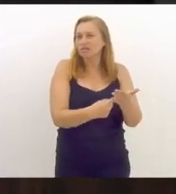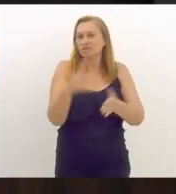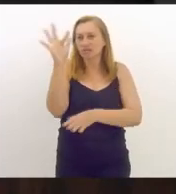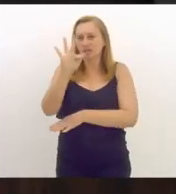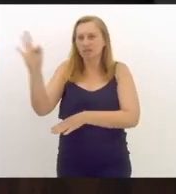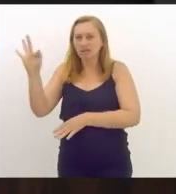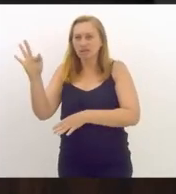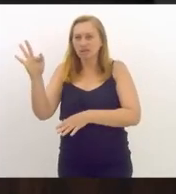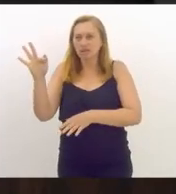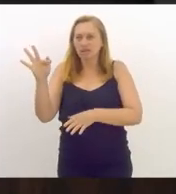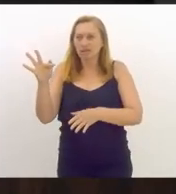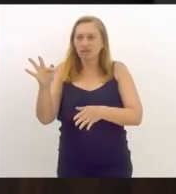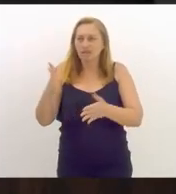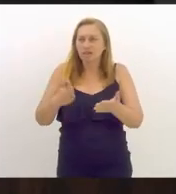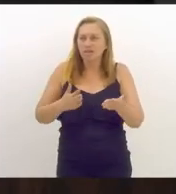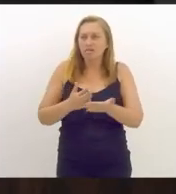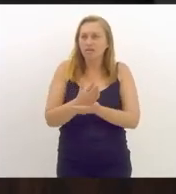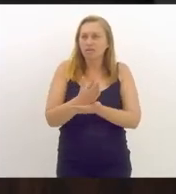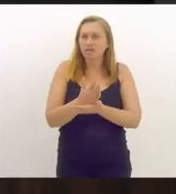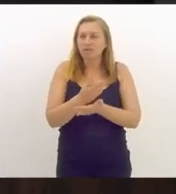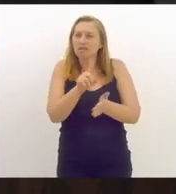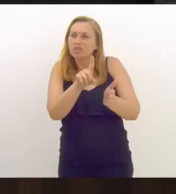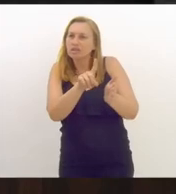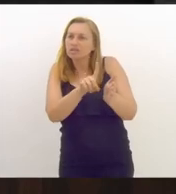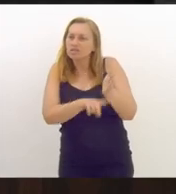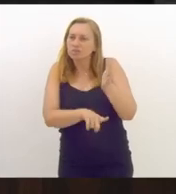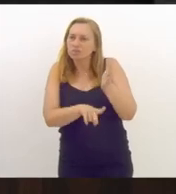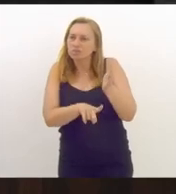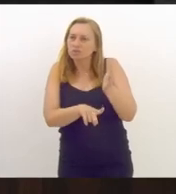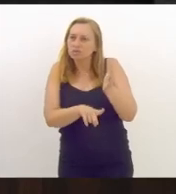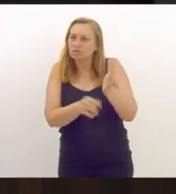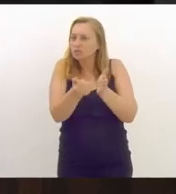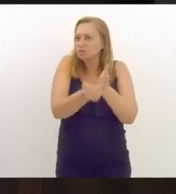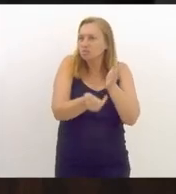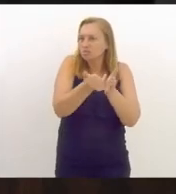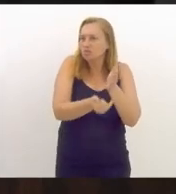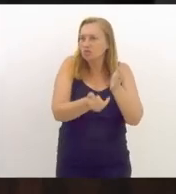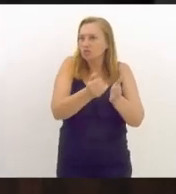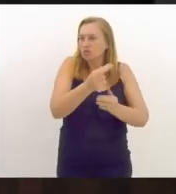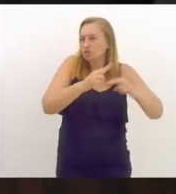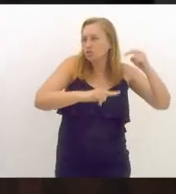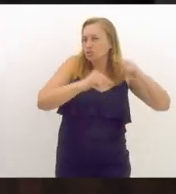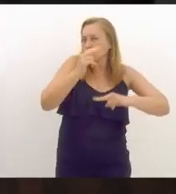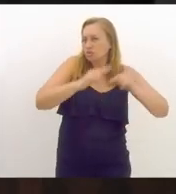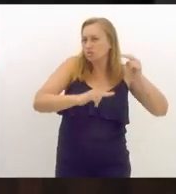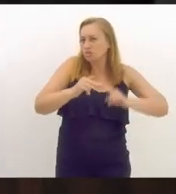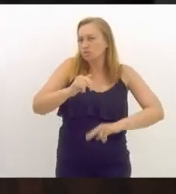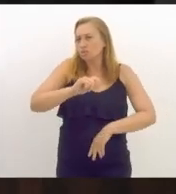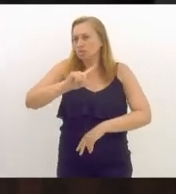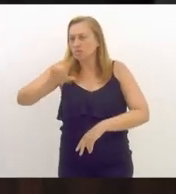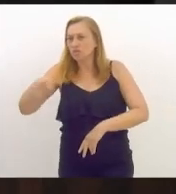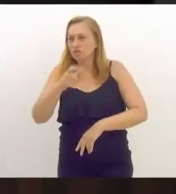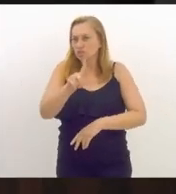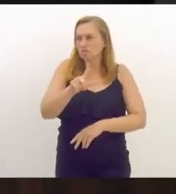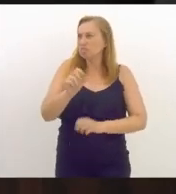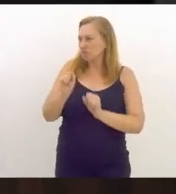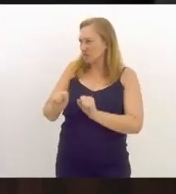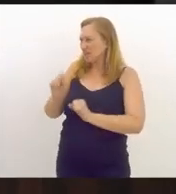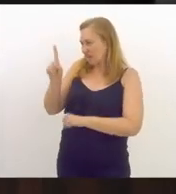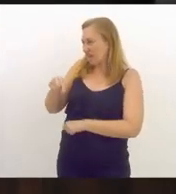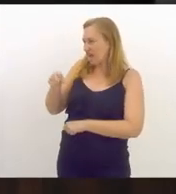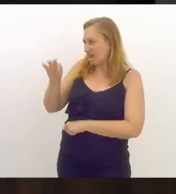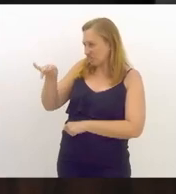aprovaram redução de impostos a partir de Junho para julho isso poderia né Alexandre Freitas